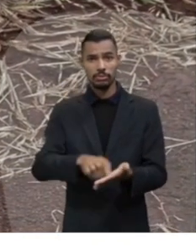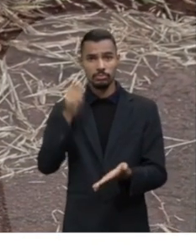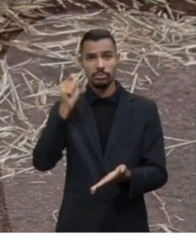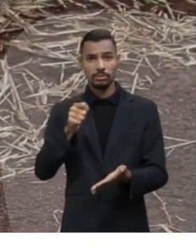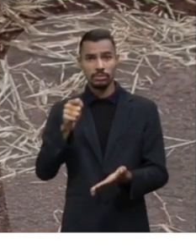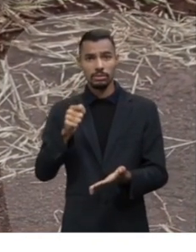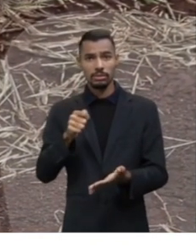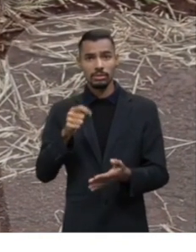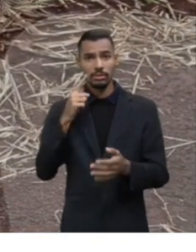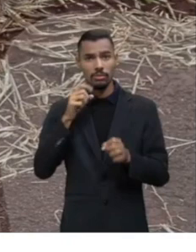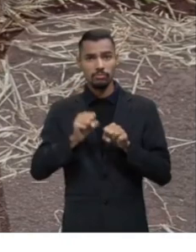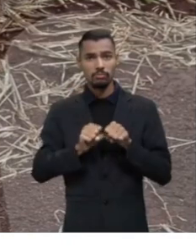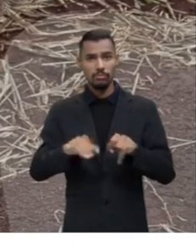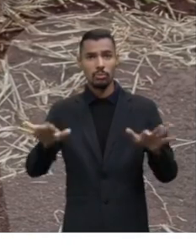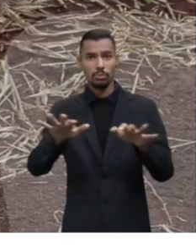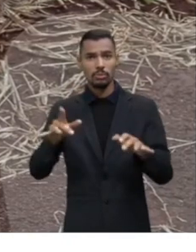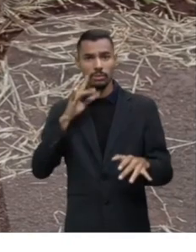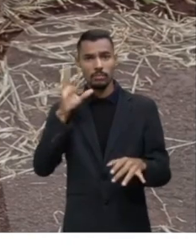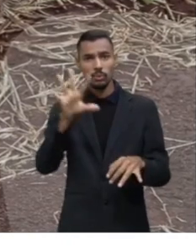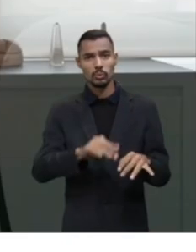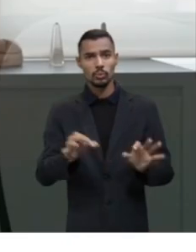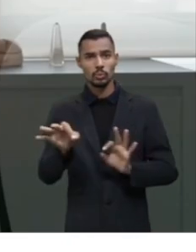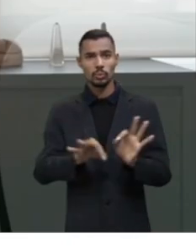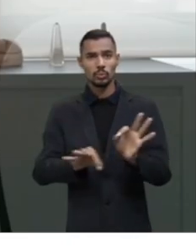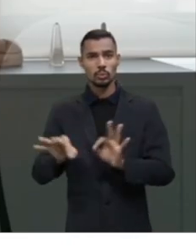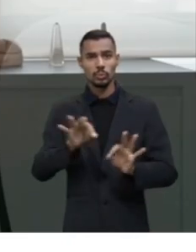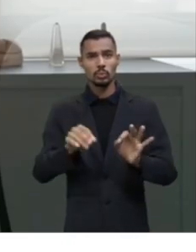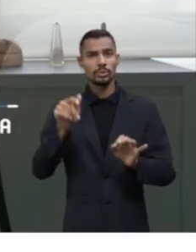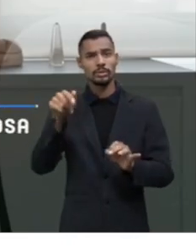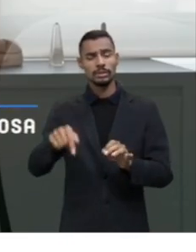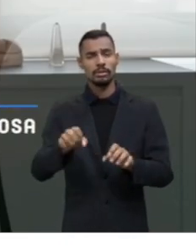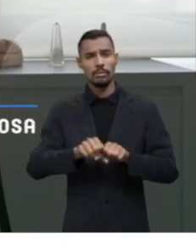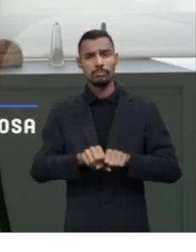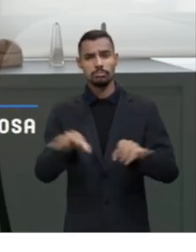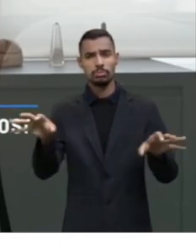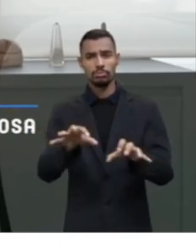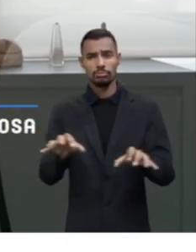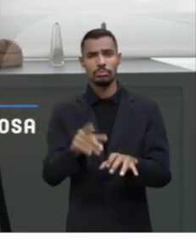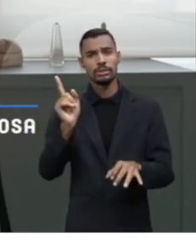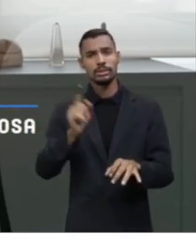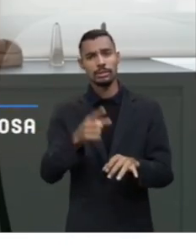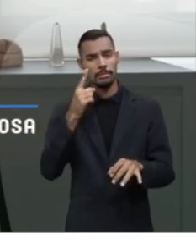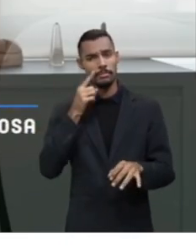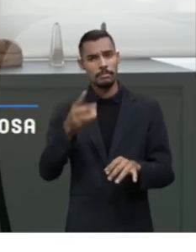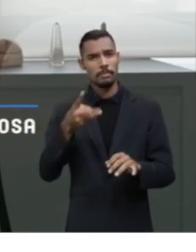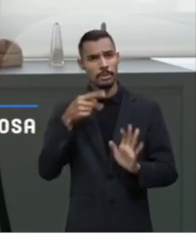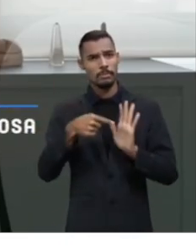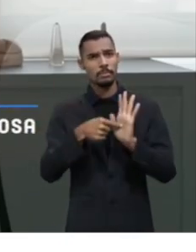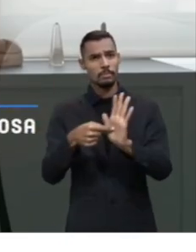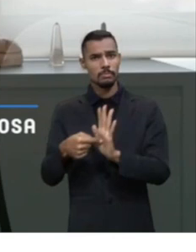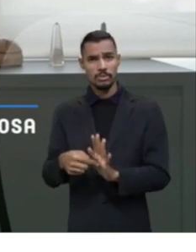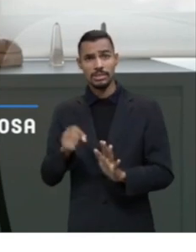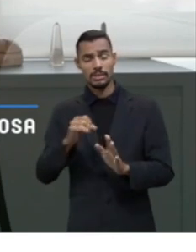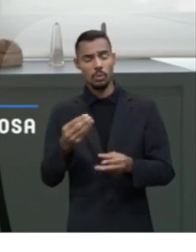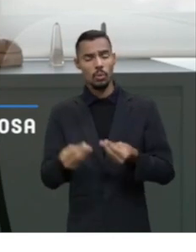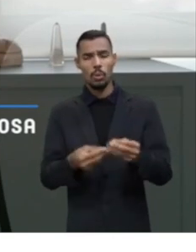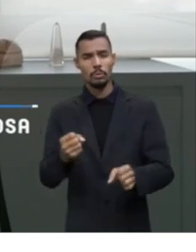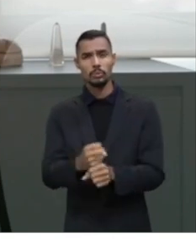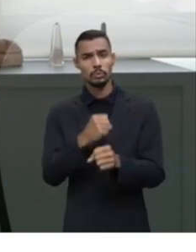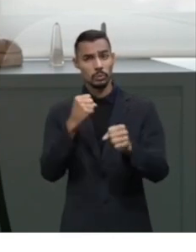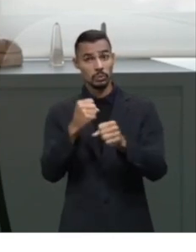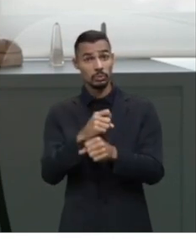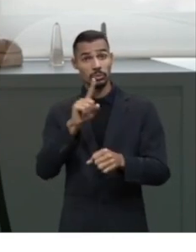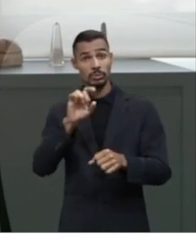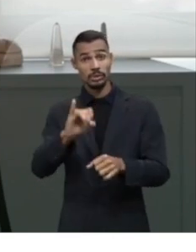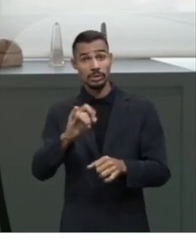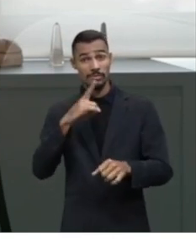de tensão que percorre todo o comprimento da estrutura. Essa onda refletida é que nos indica como a estaca está, tá? Então, a partir